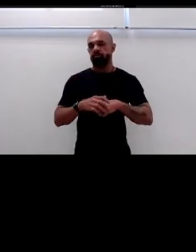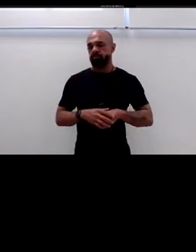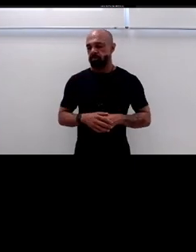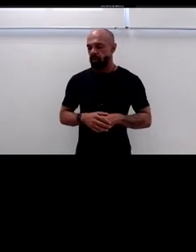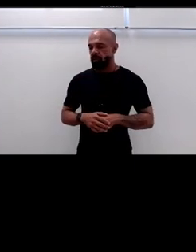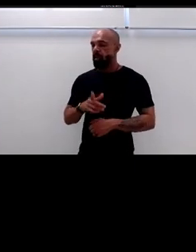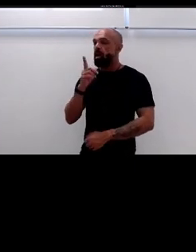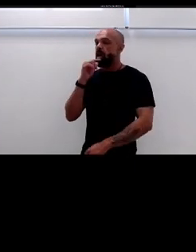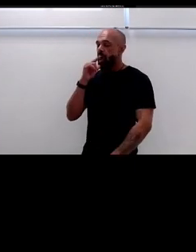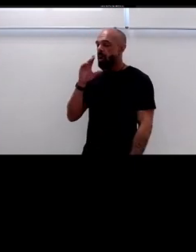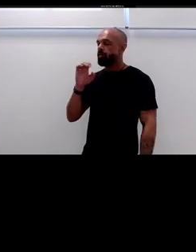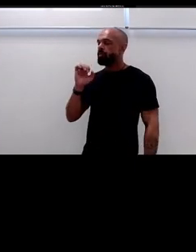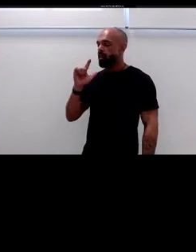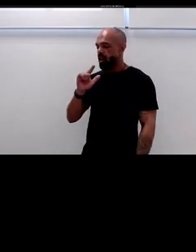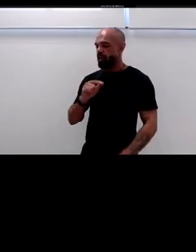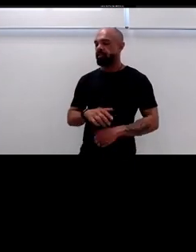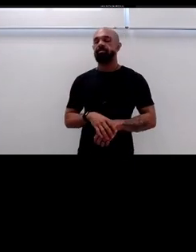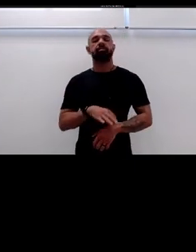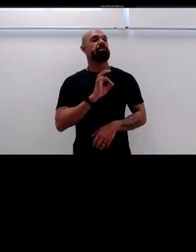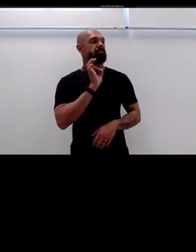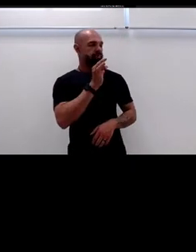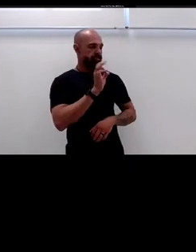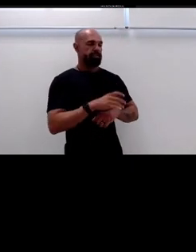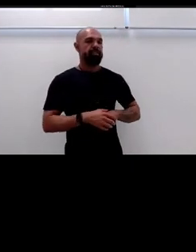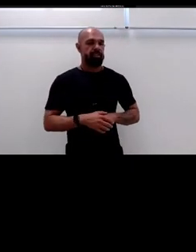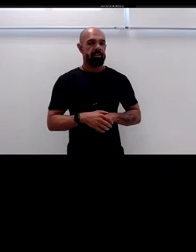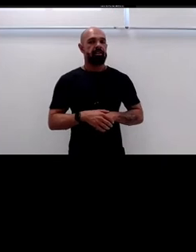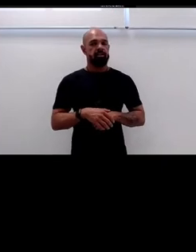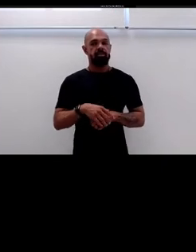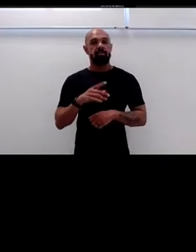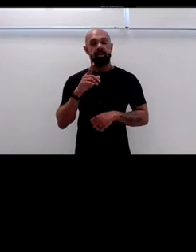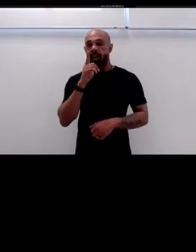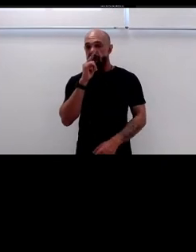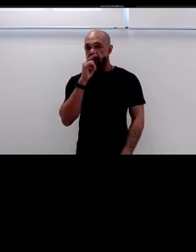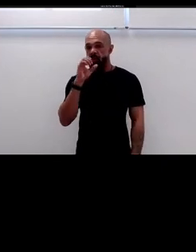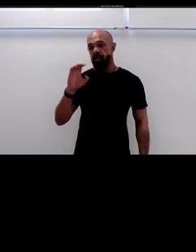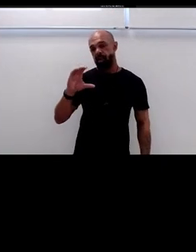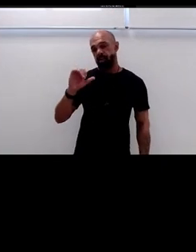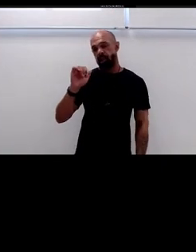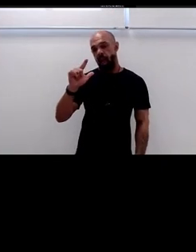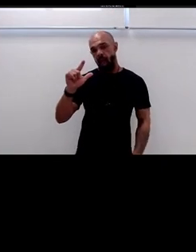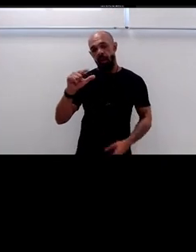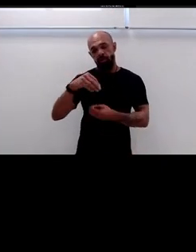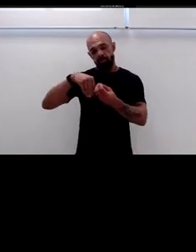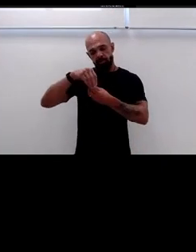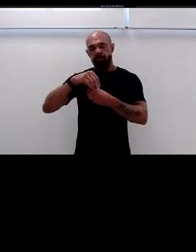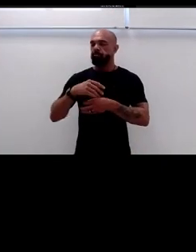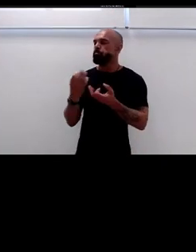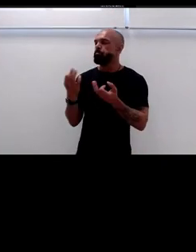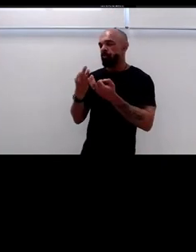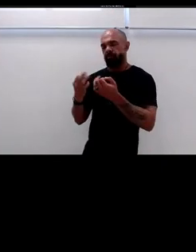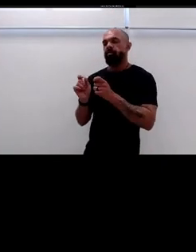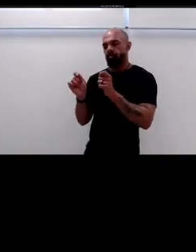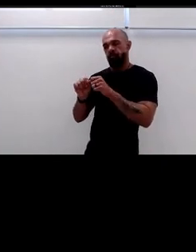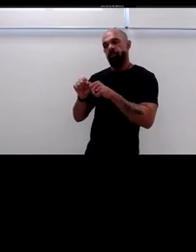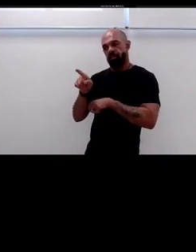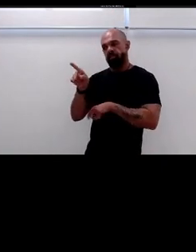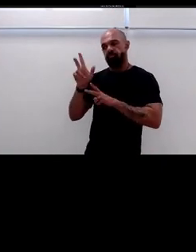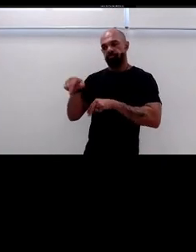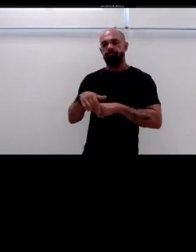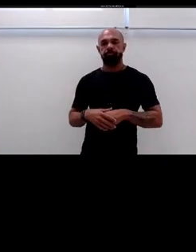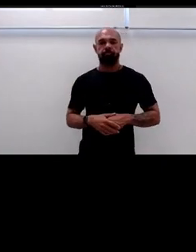cal. Um lixadinho, uma aguinha de cal por cima. Perfeito, perfeito. Vou fazer isso. Certo. Eu fiz